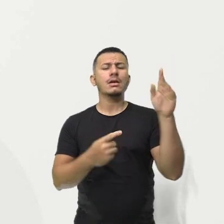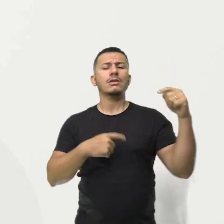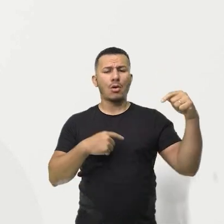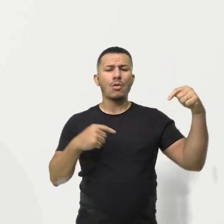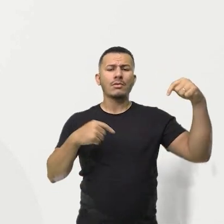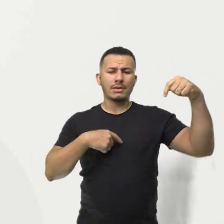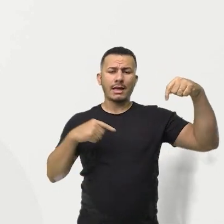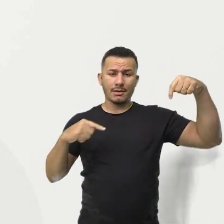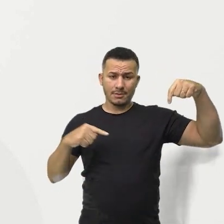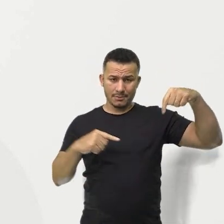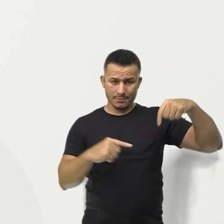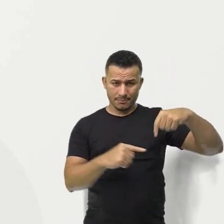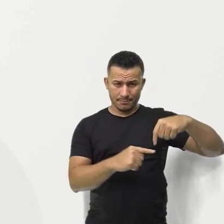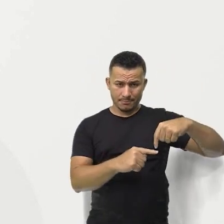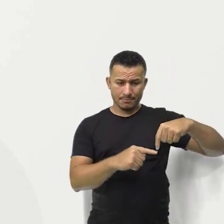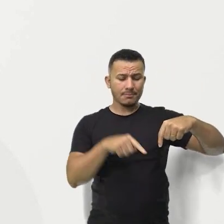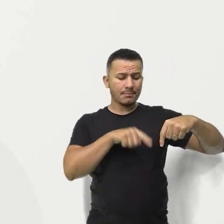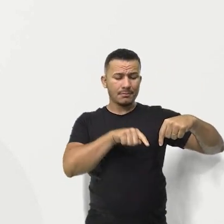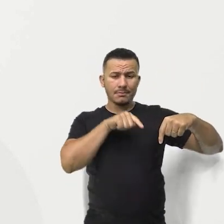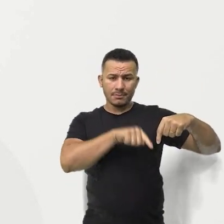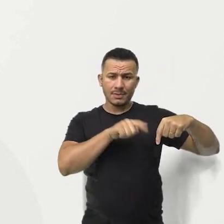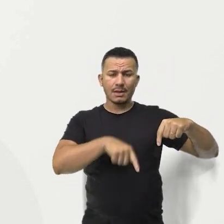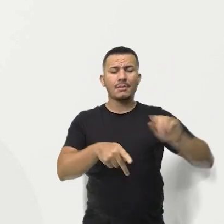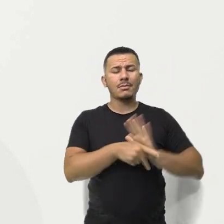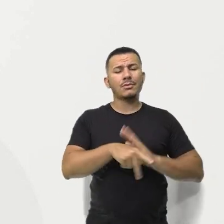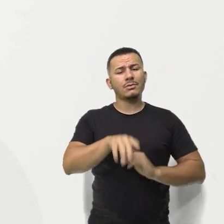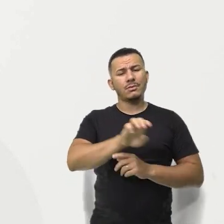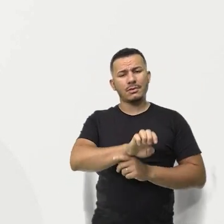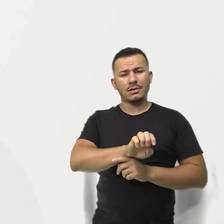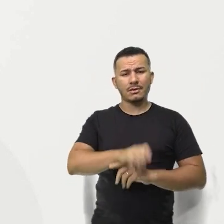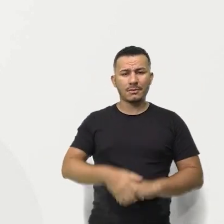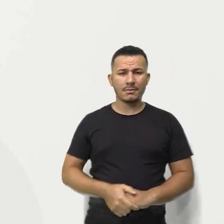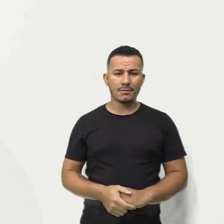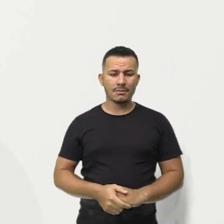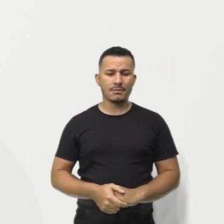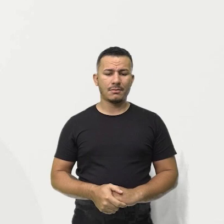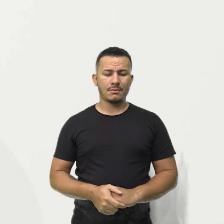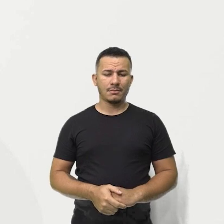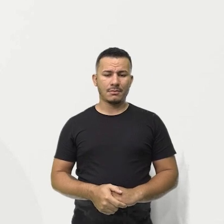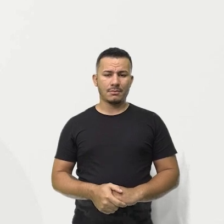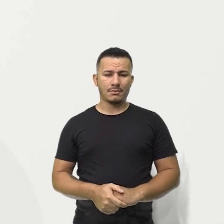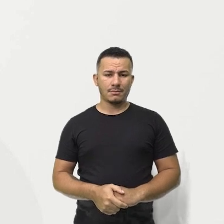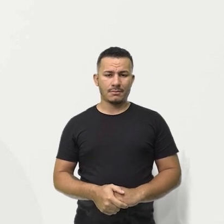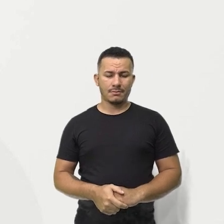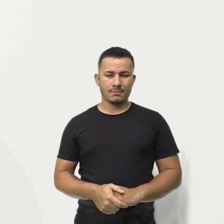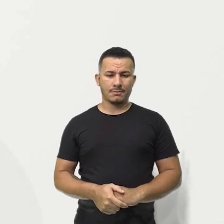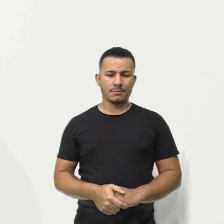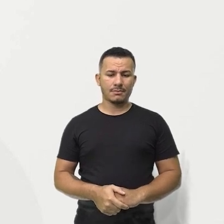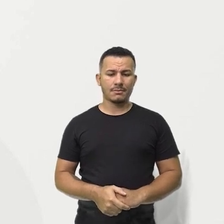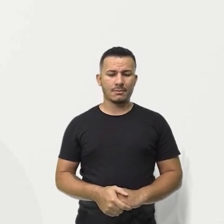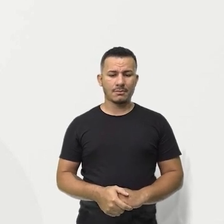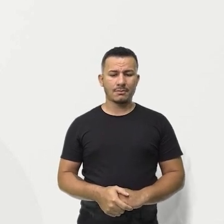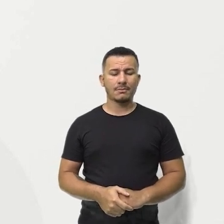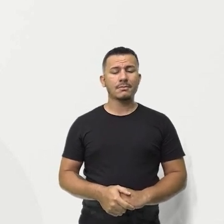Então, desce aqui ó, a ideia da perpendicular e aqui também, ó. Então, bem aqui vai estar o ponto. Então, bora marcar, ó.